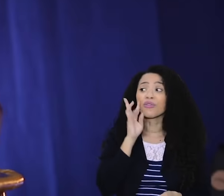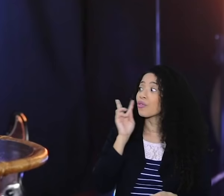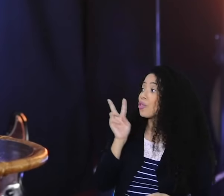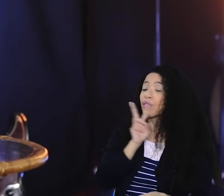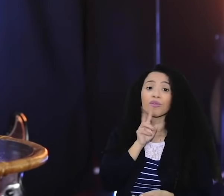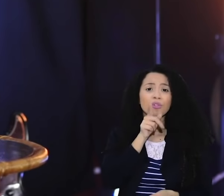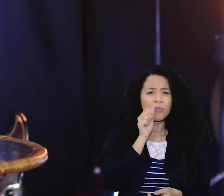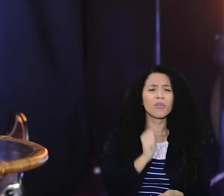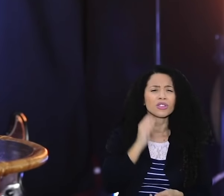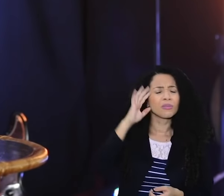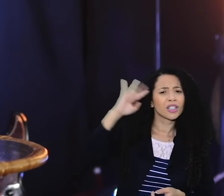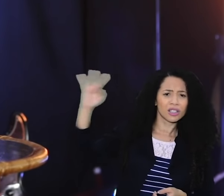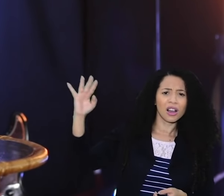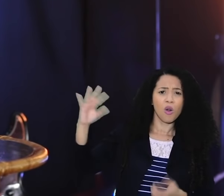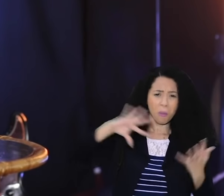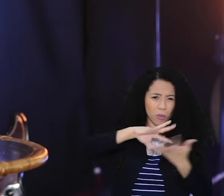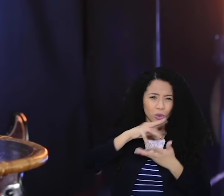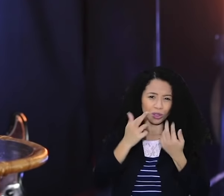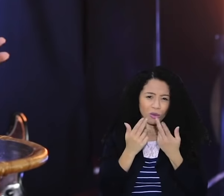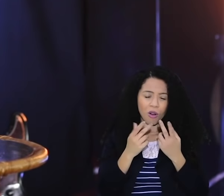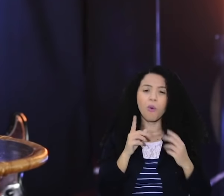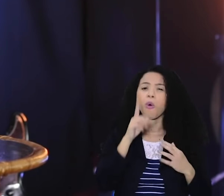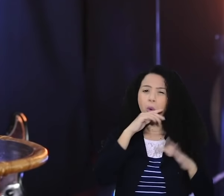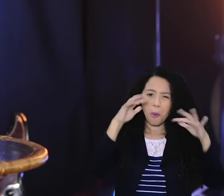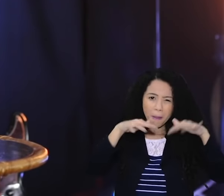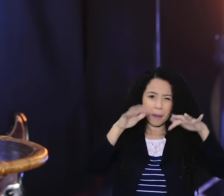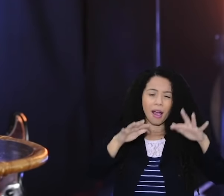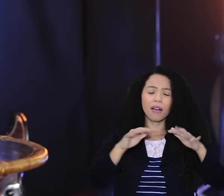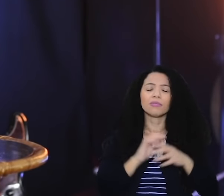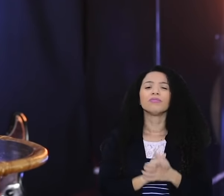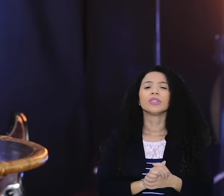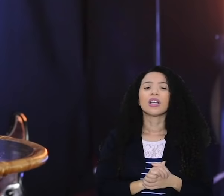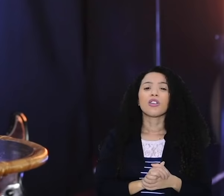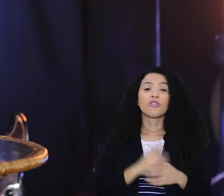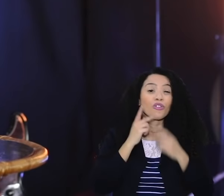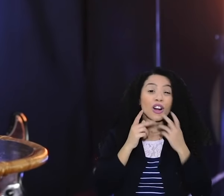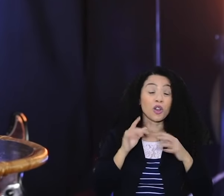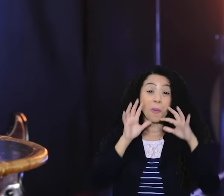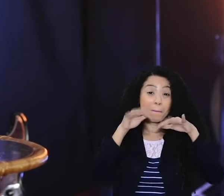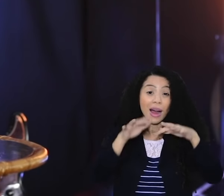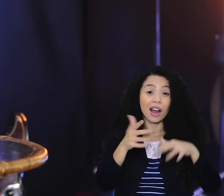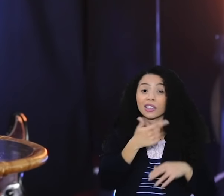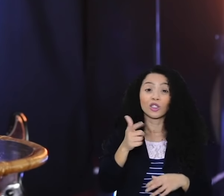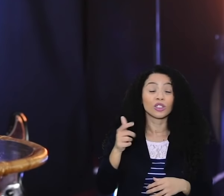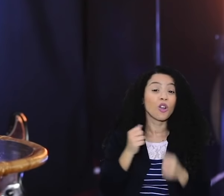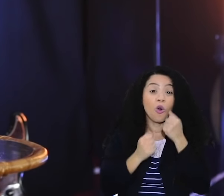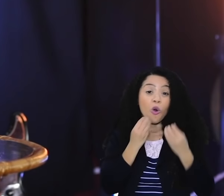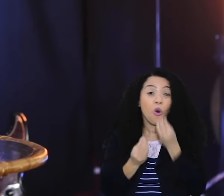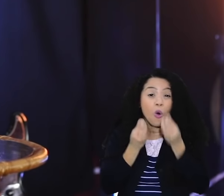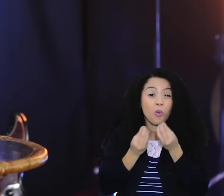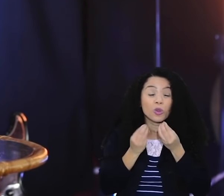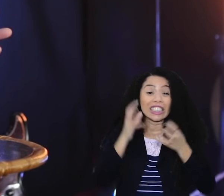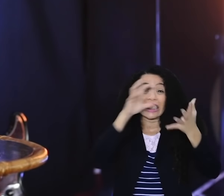sei se você pode imaginar, mas aqui é o mar. E como eu costumo dizer, uma força de expressão, mar não tem nem cabelo para você segurar.